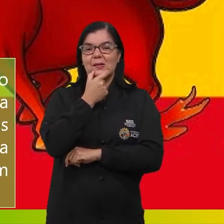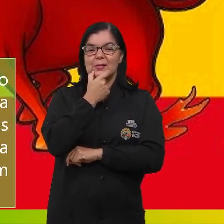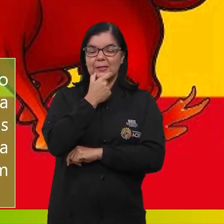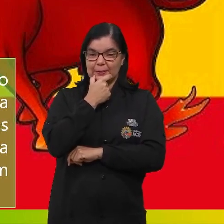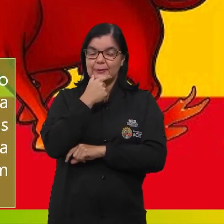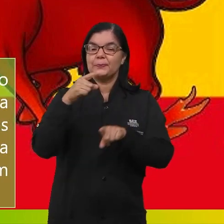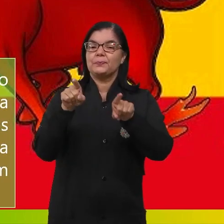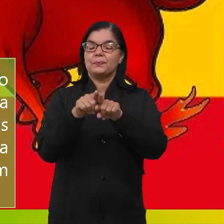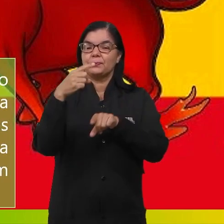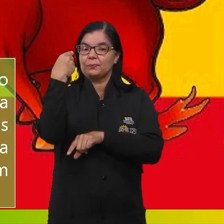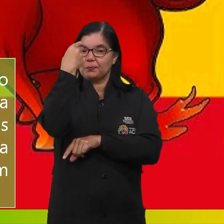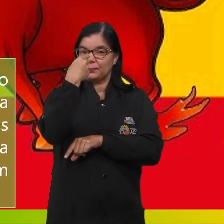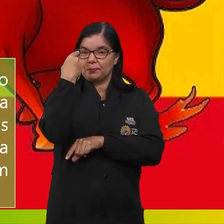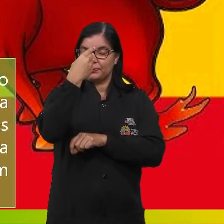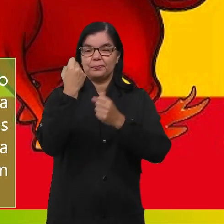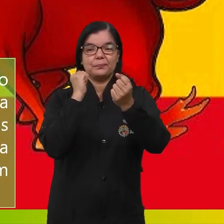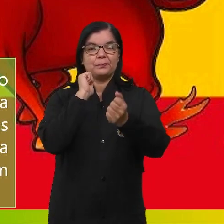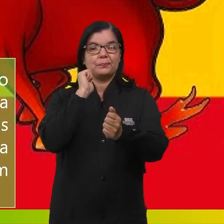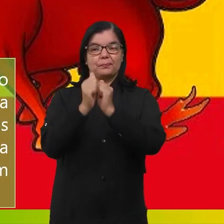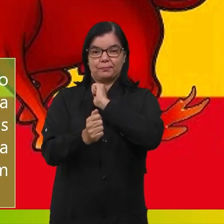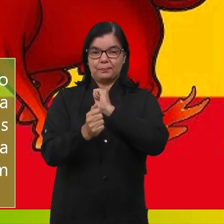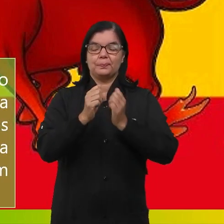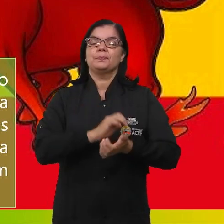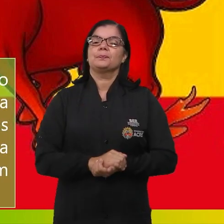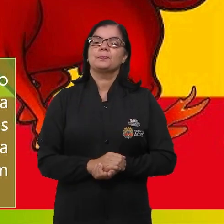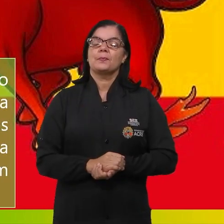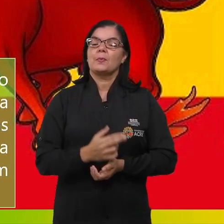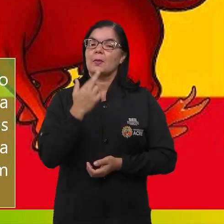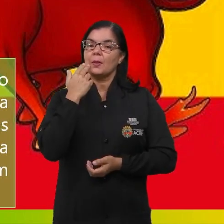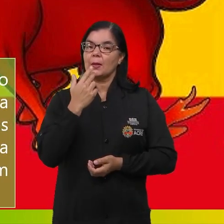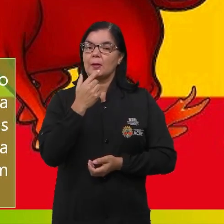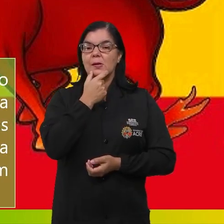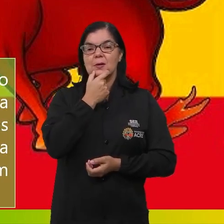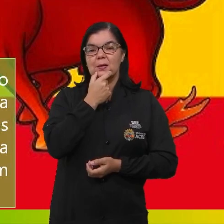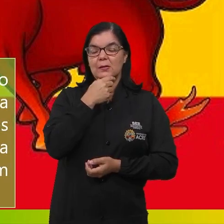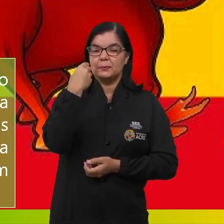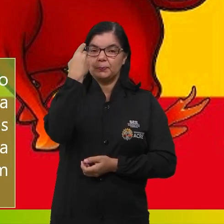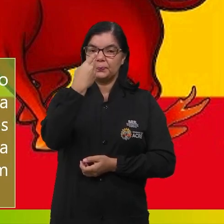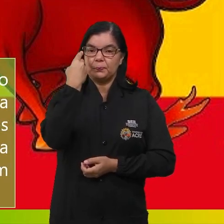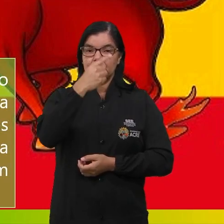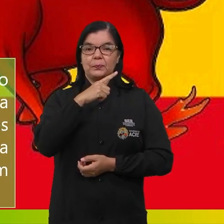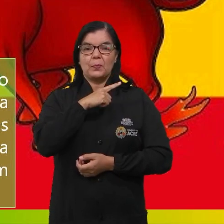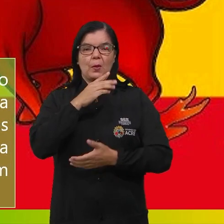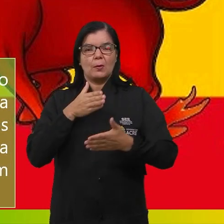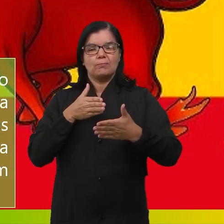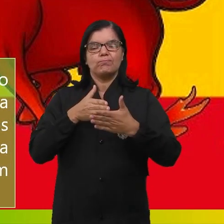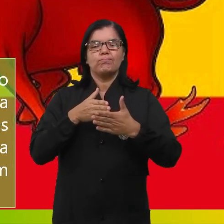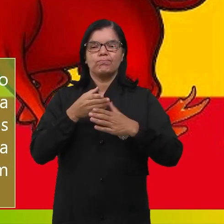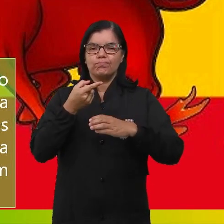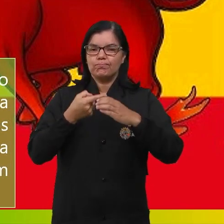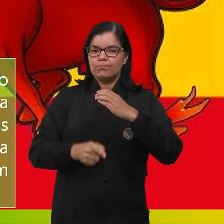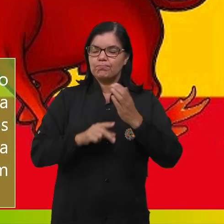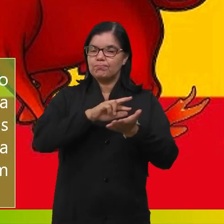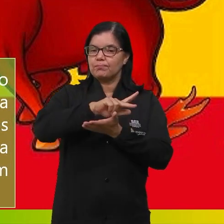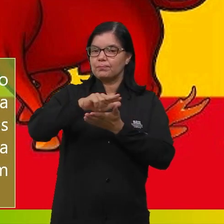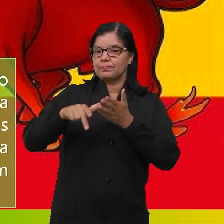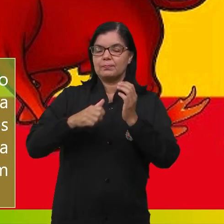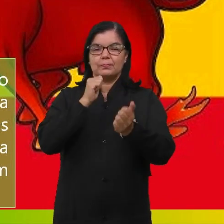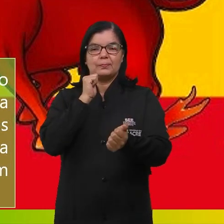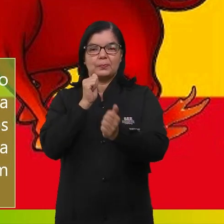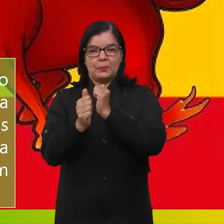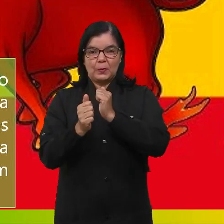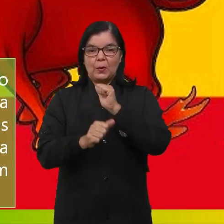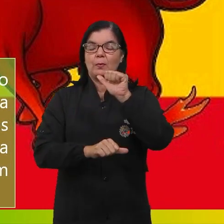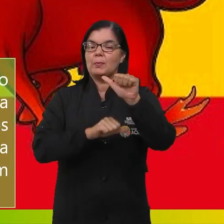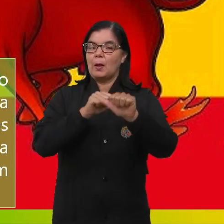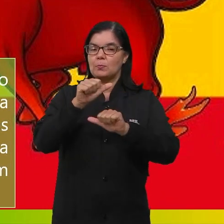nessa perspectiva da educação física. As línguas inglesa e espanhola têm um impacto profundo em diversos esportes,